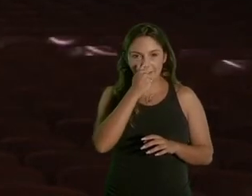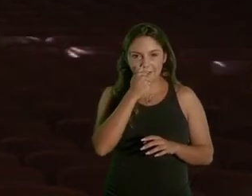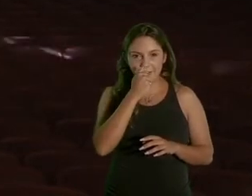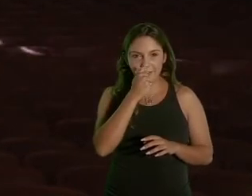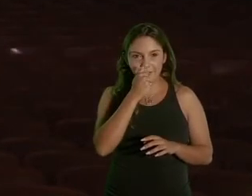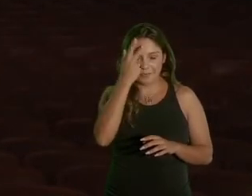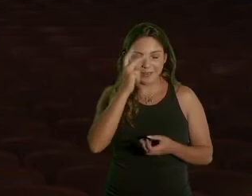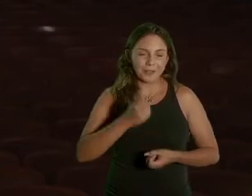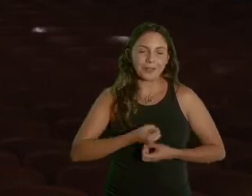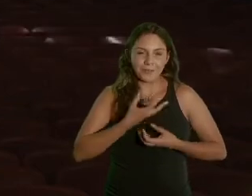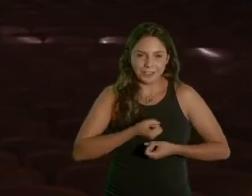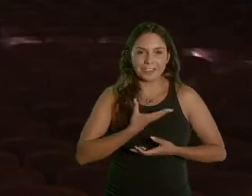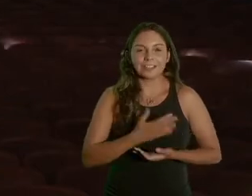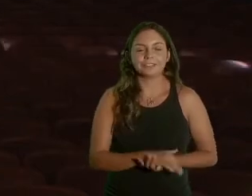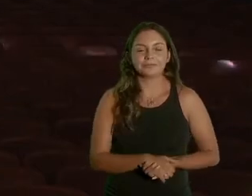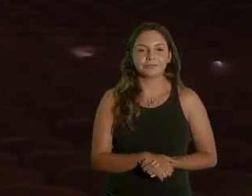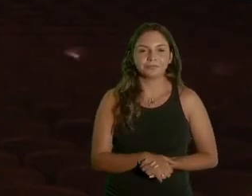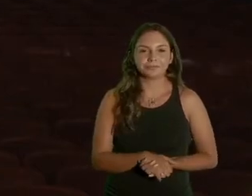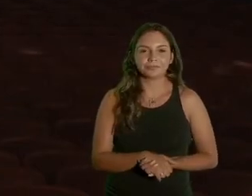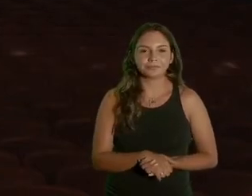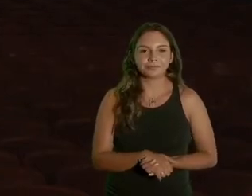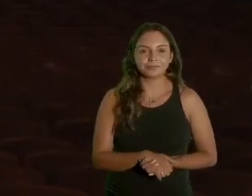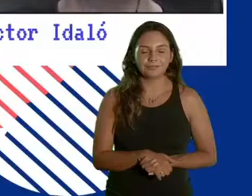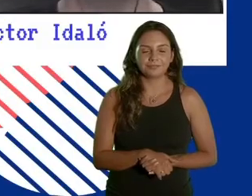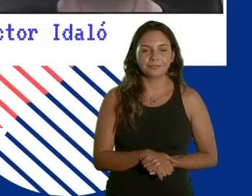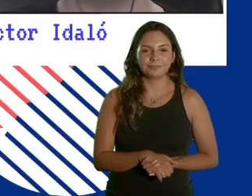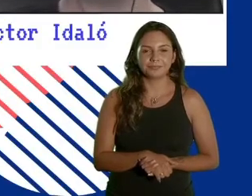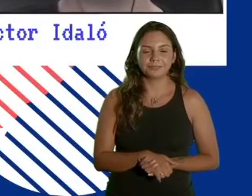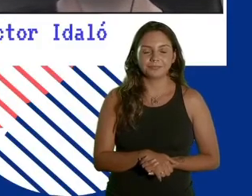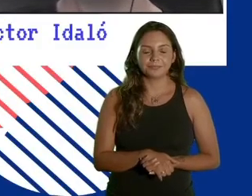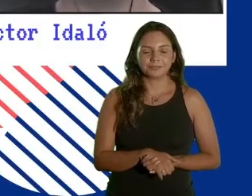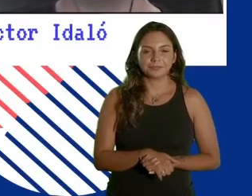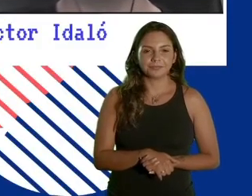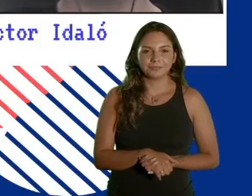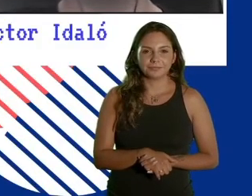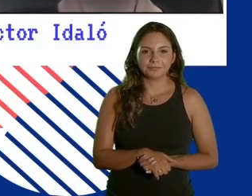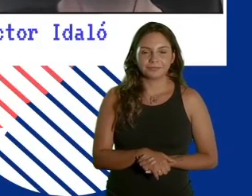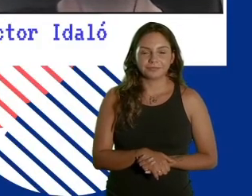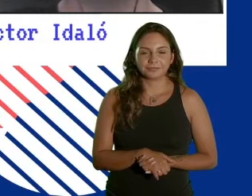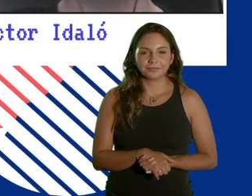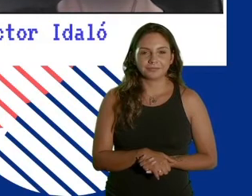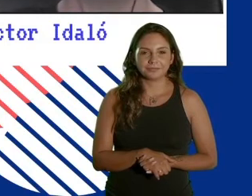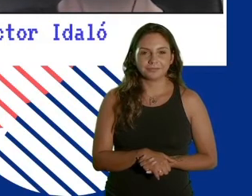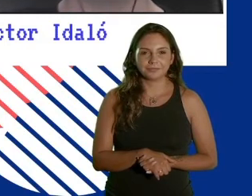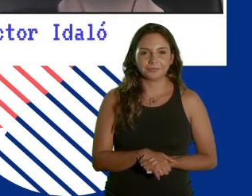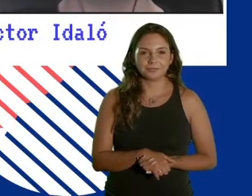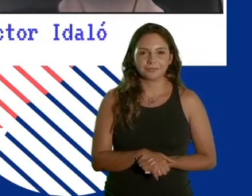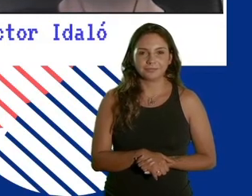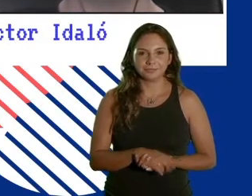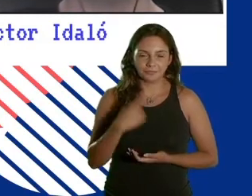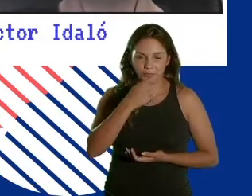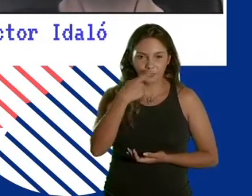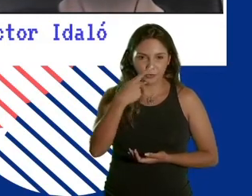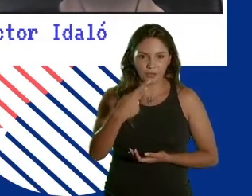enveredar pela poesia. Palavras do Tom Carteiro. Obrigada. Muito obrigada. E nós, claro, nós estamos